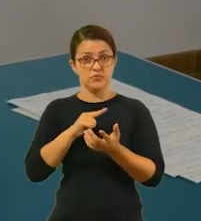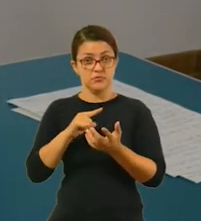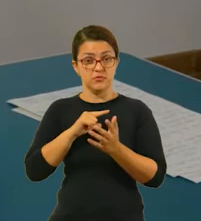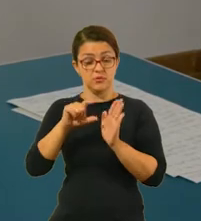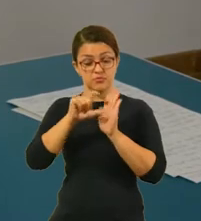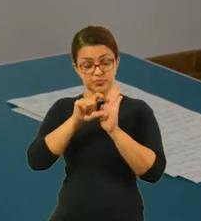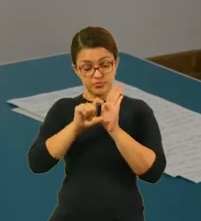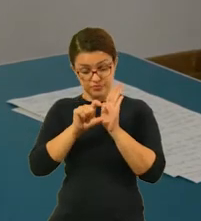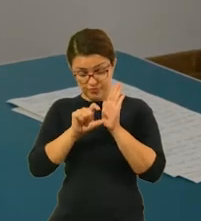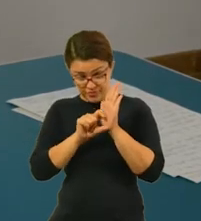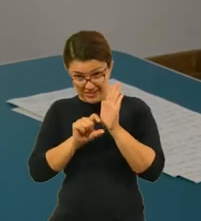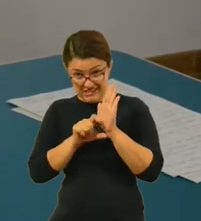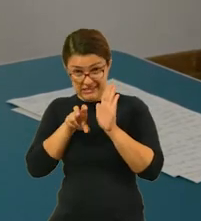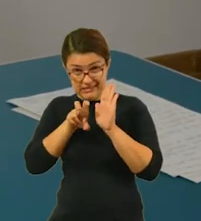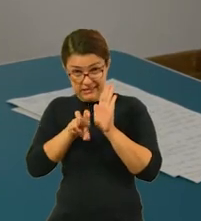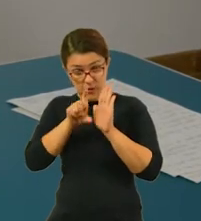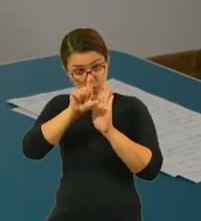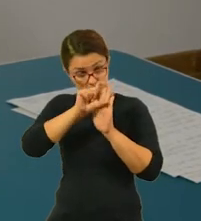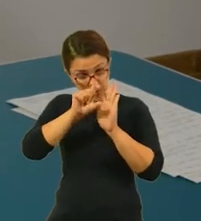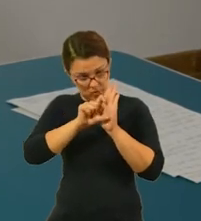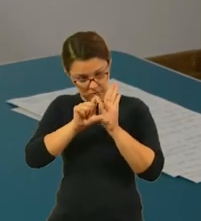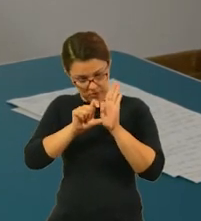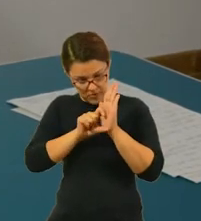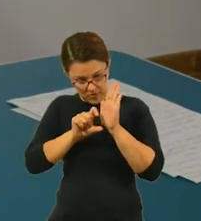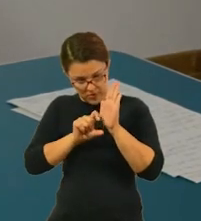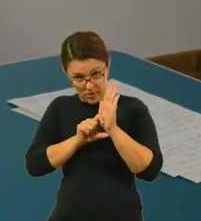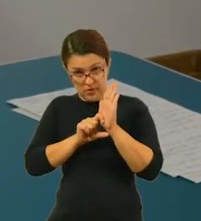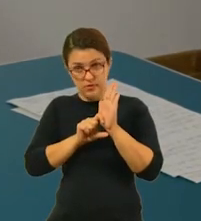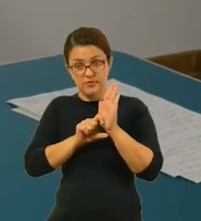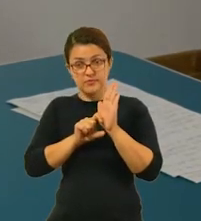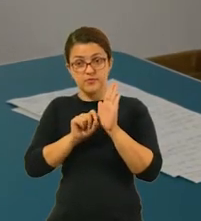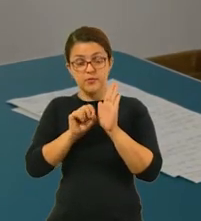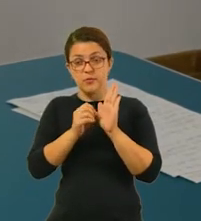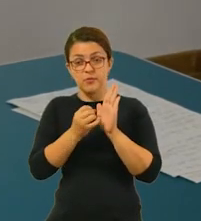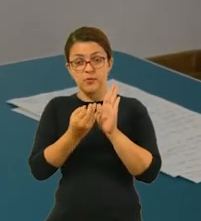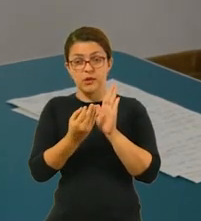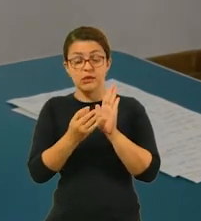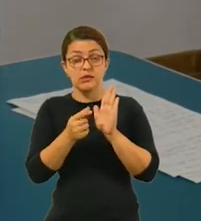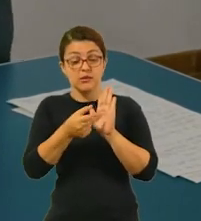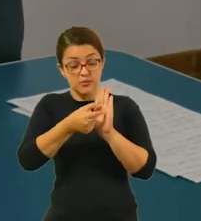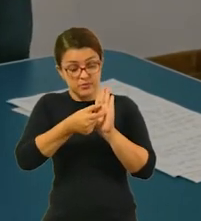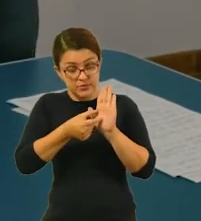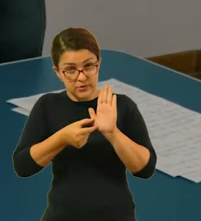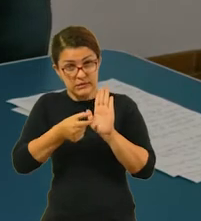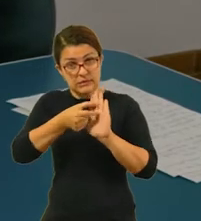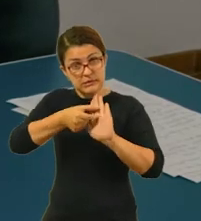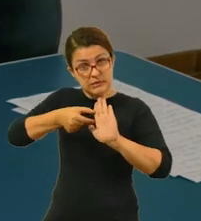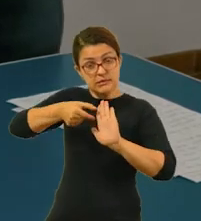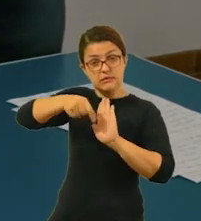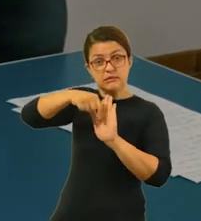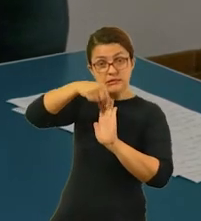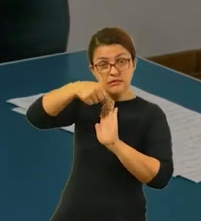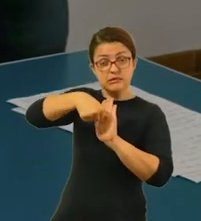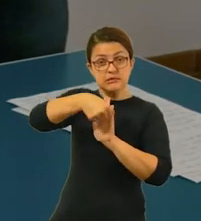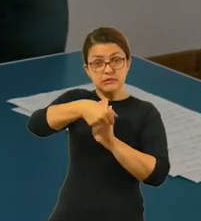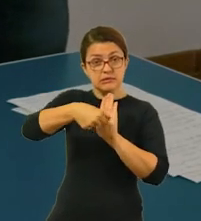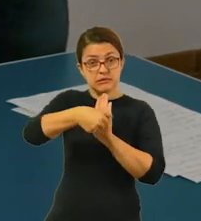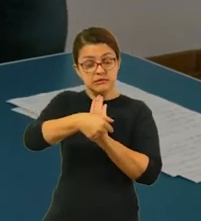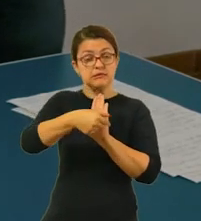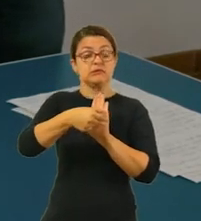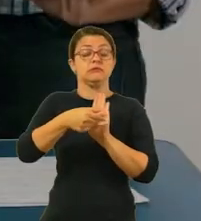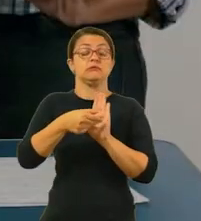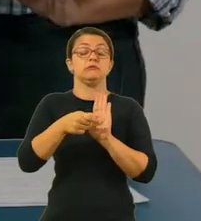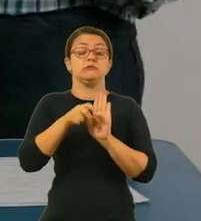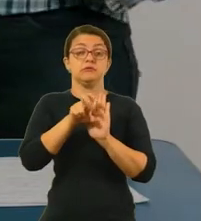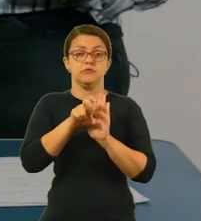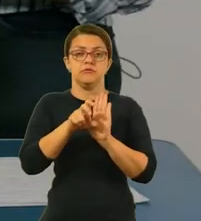5 estrofes. Então, vocês vão confeccionar, tá, 5 chamas para colocar as estrofes do poema. Lembrando, estrofe é o